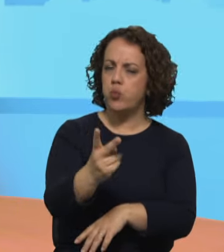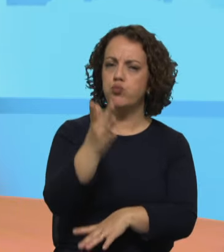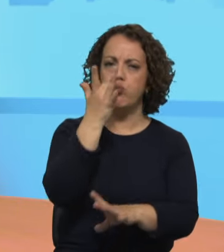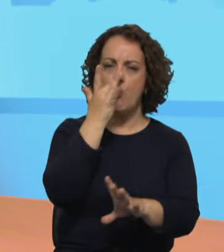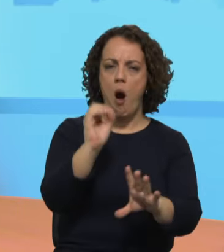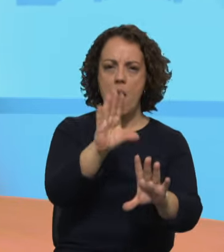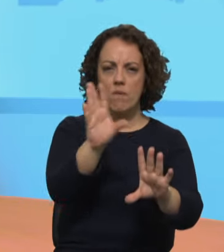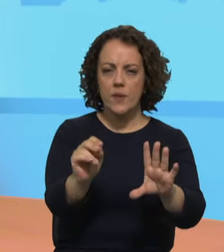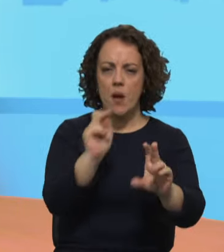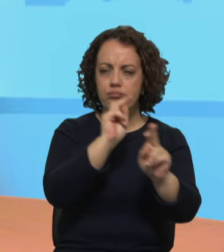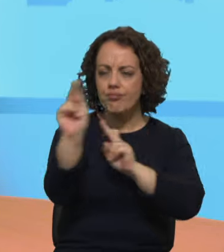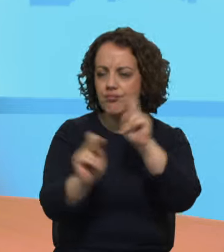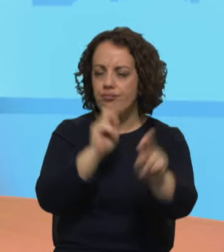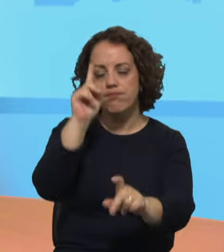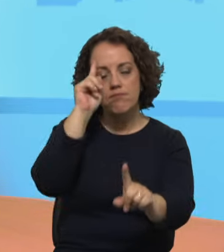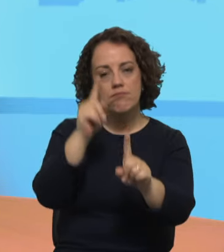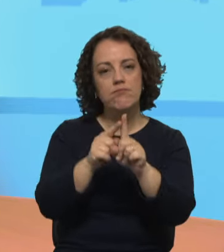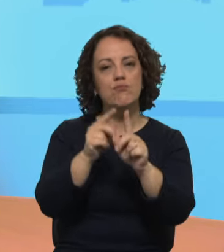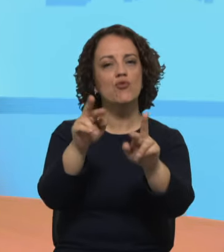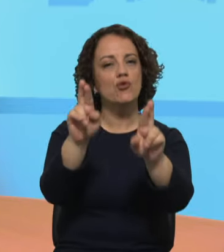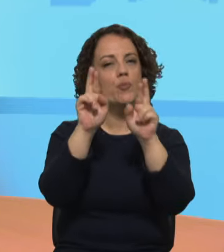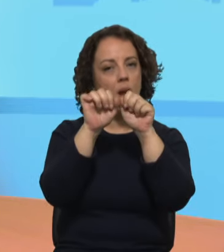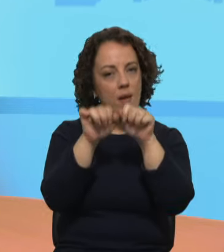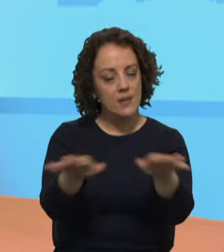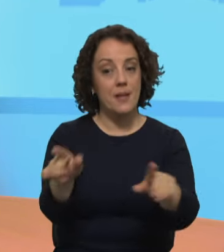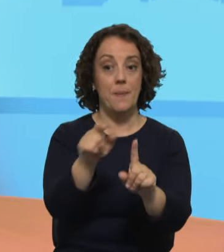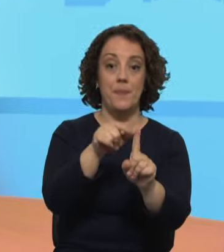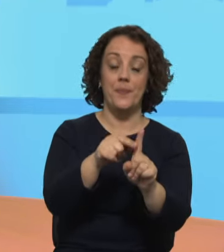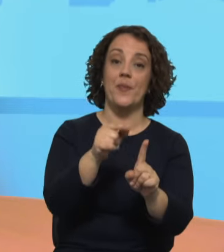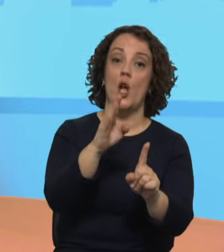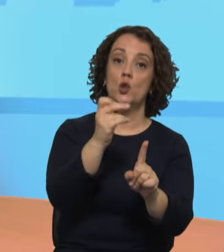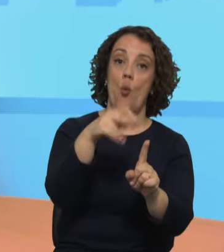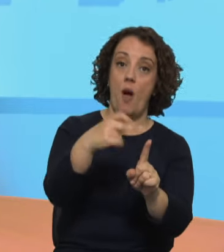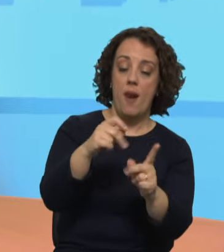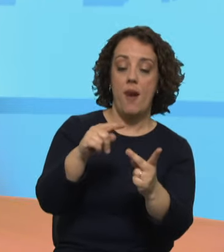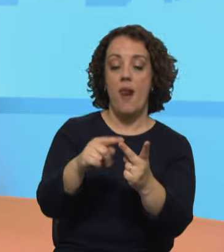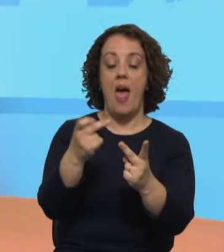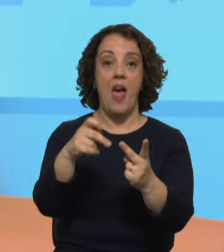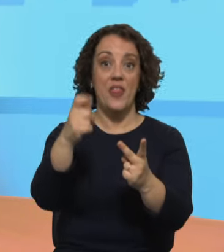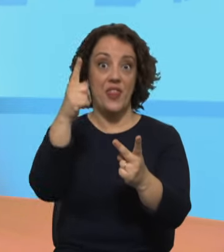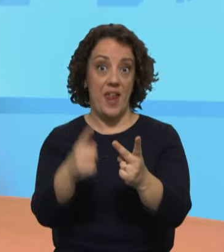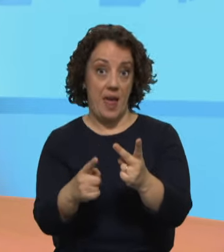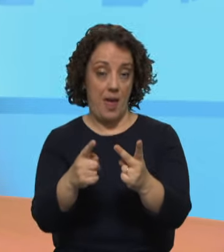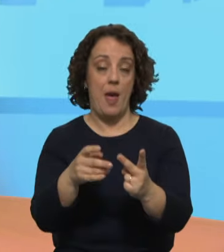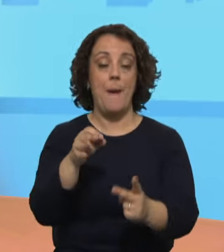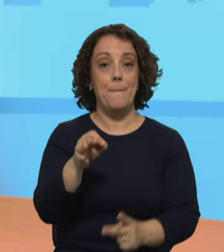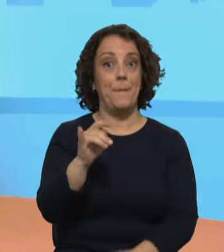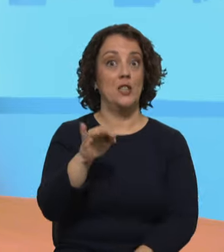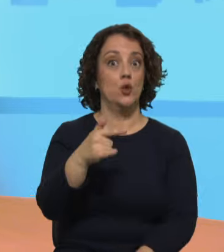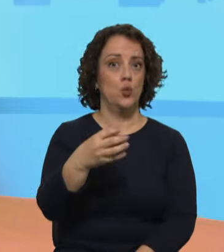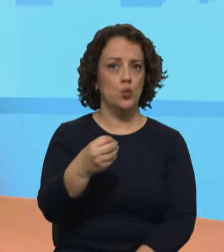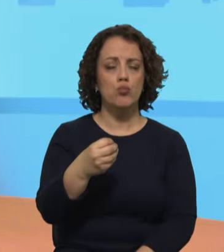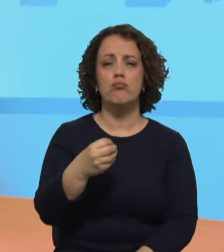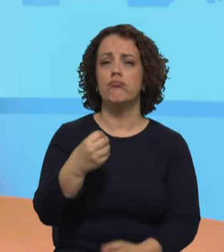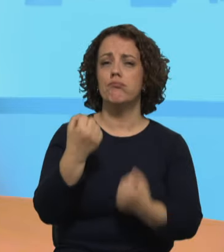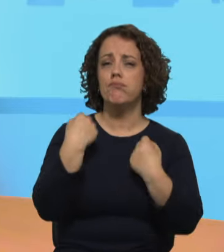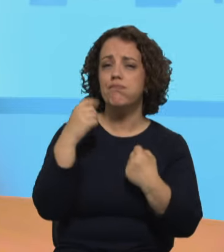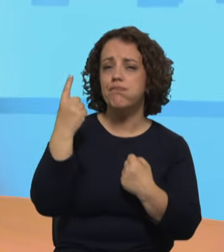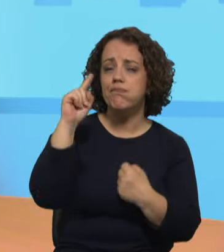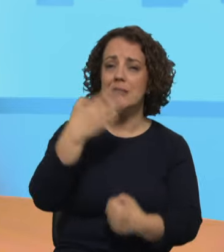afirmada esperança a Joana e o André Patrício Peixoto percorreram 75.000 Km uniram